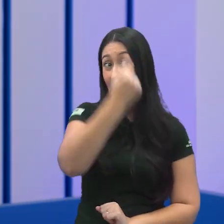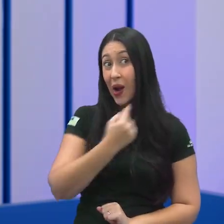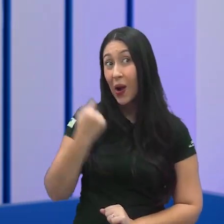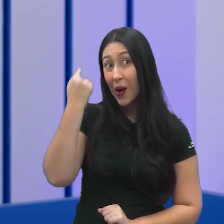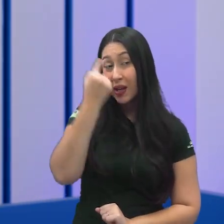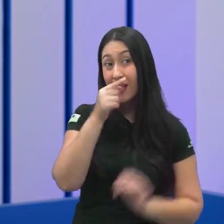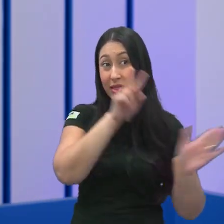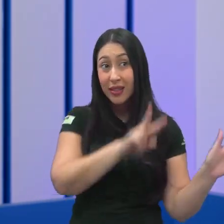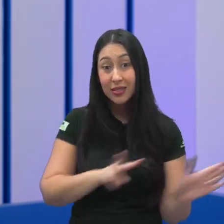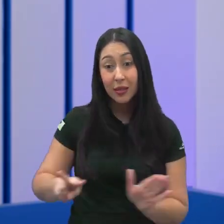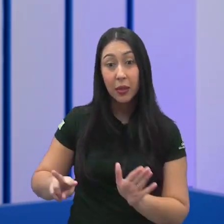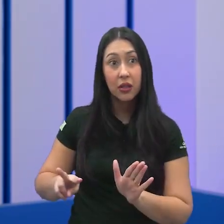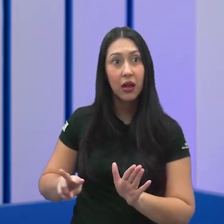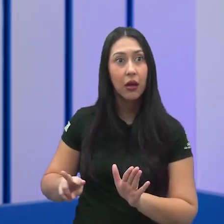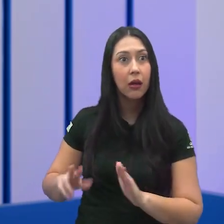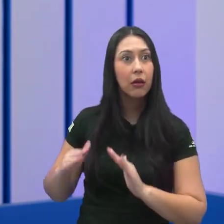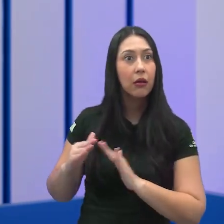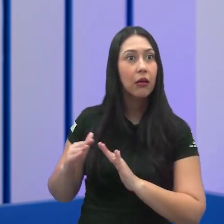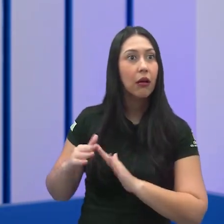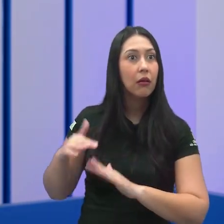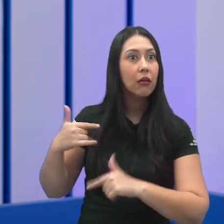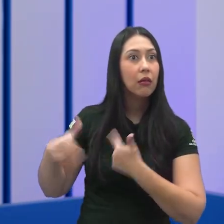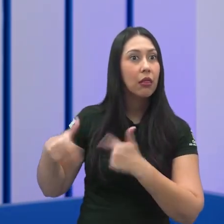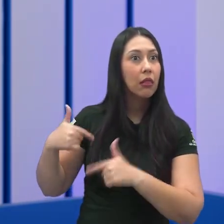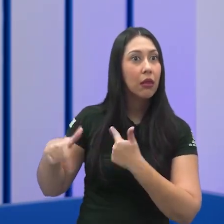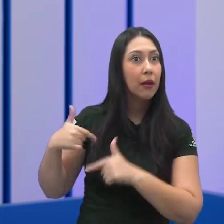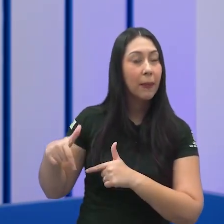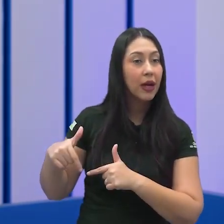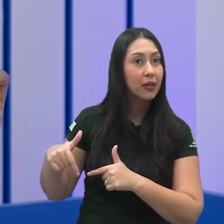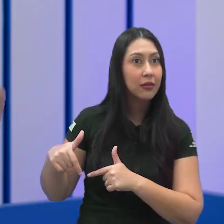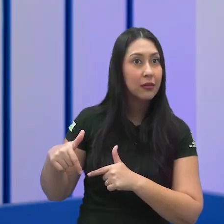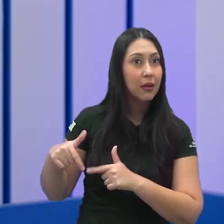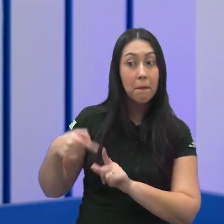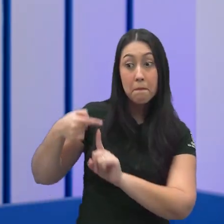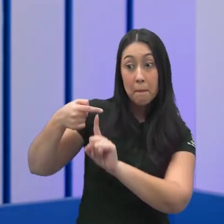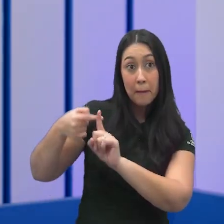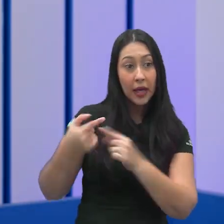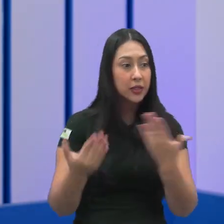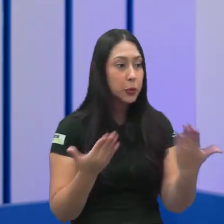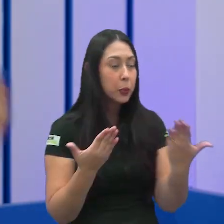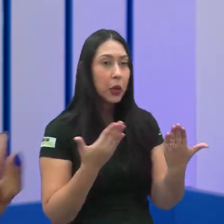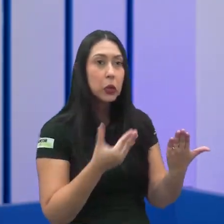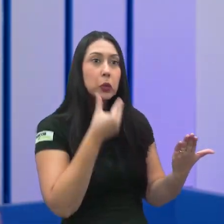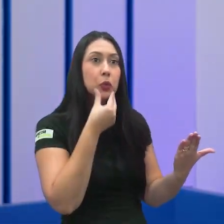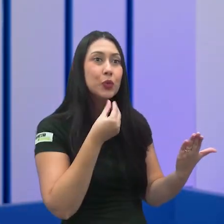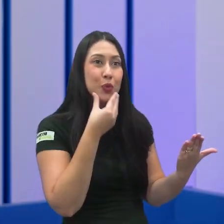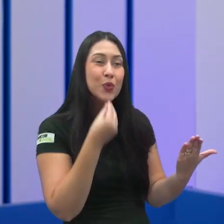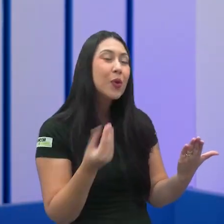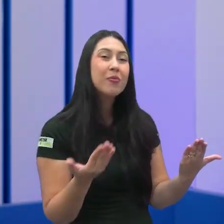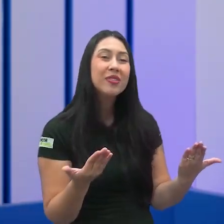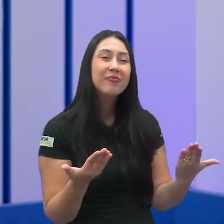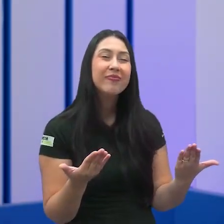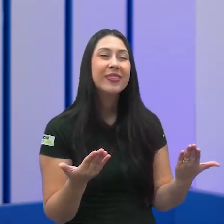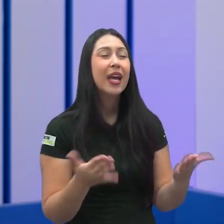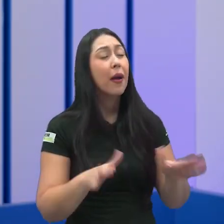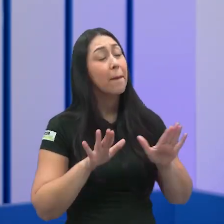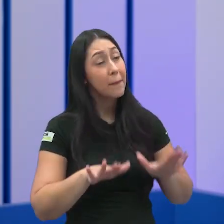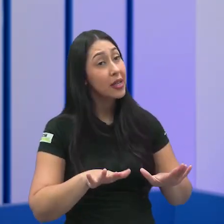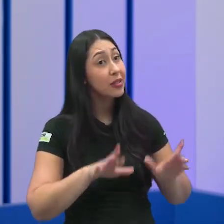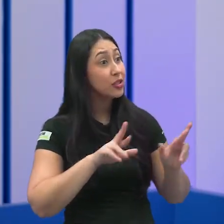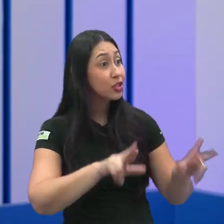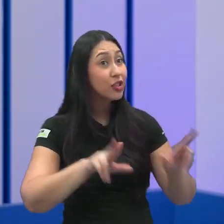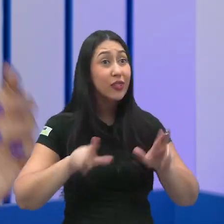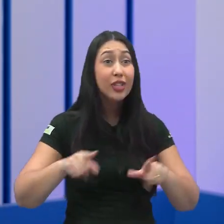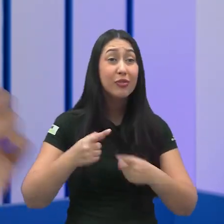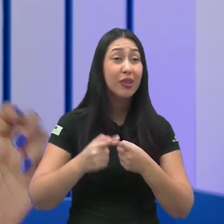por semana a mais de trabalho em casa do que os homens. Isso é um número ainda que não diz muito para a gente, porque